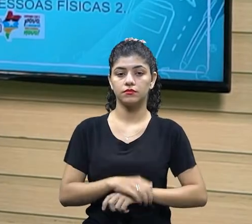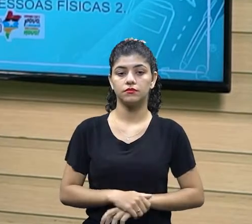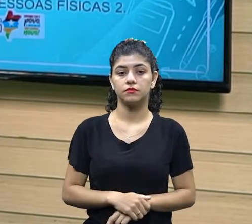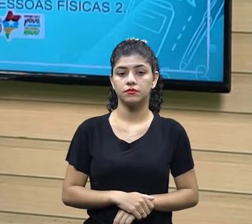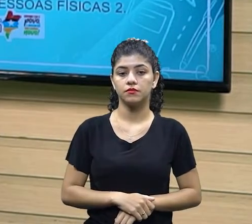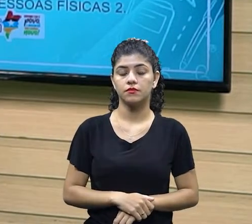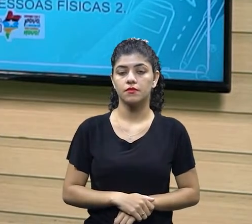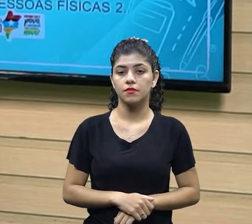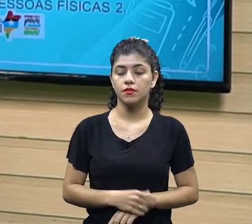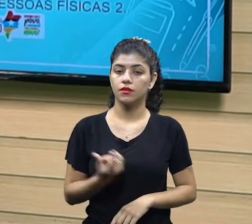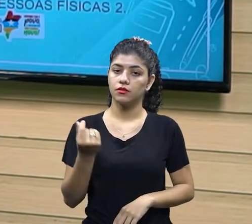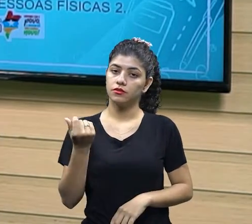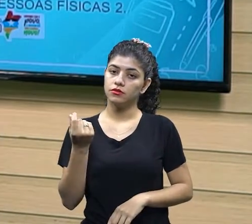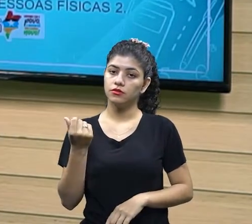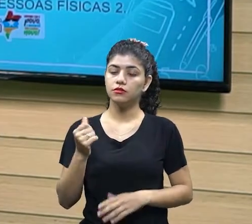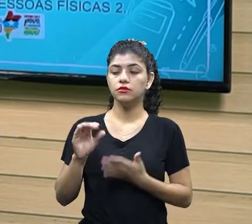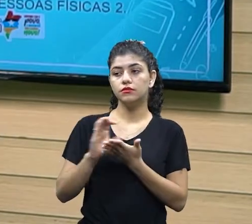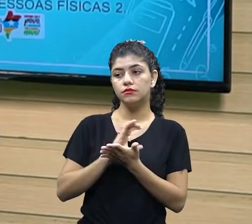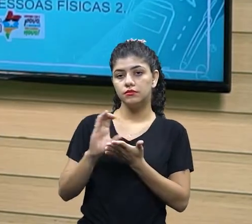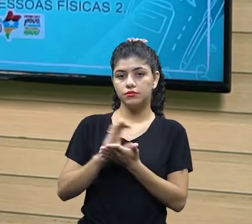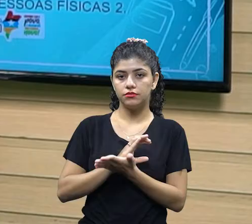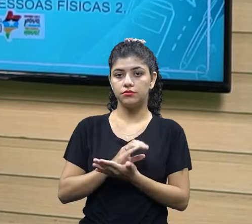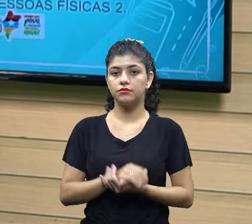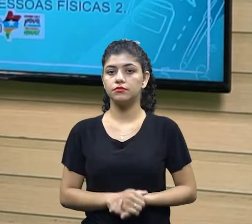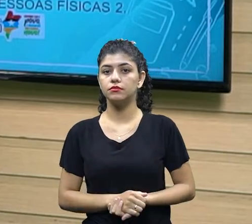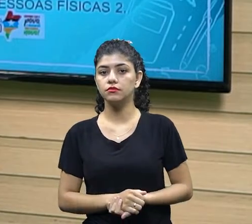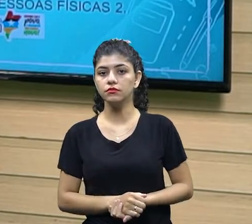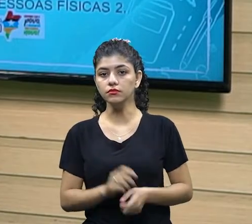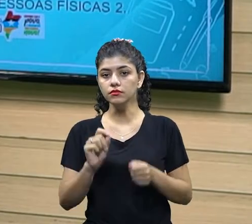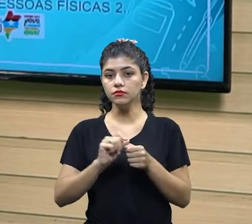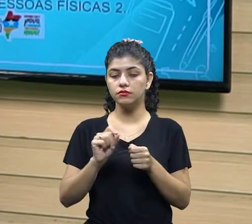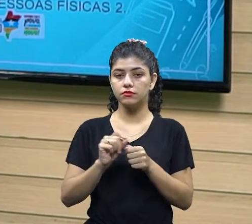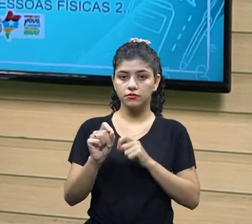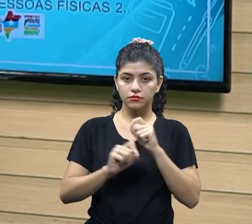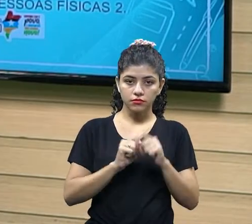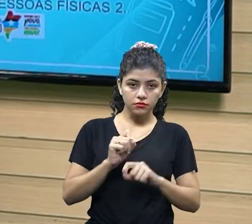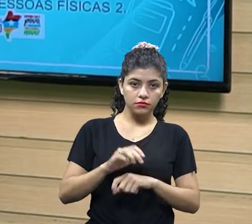despesas, custos, apurar lucro, né? Fazer a divisão